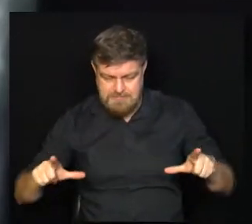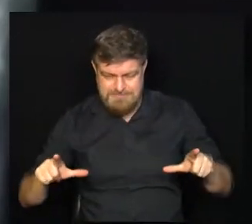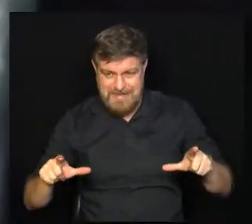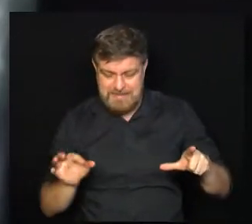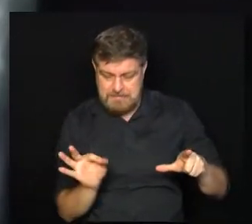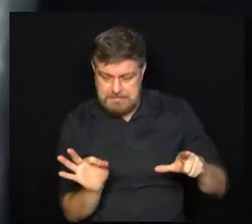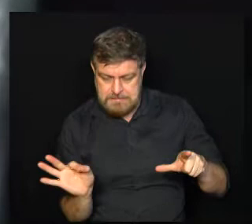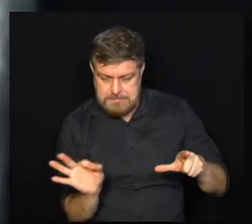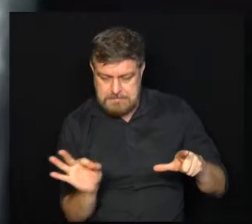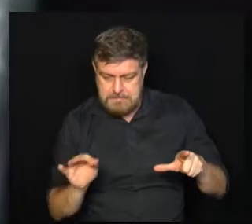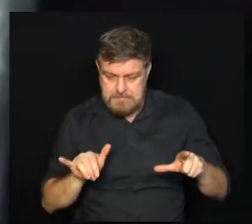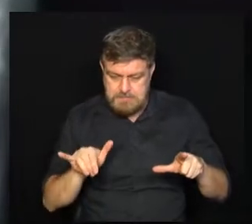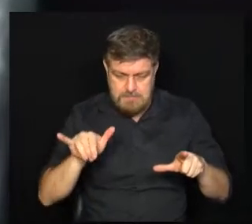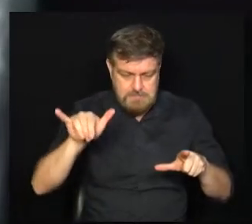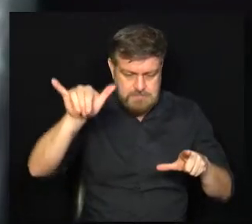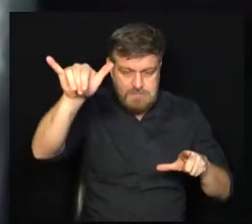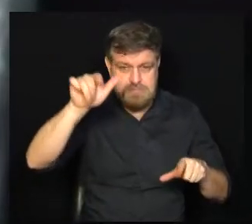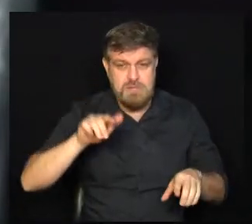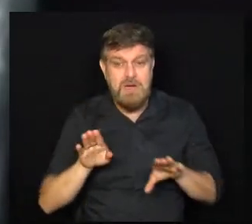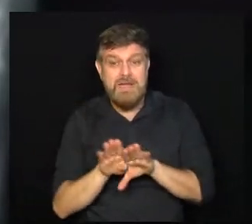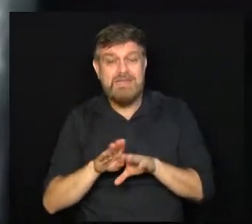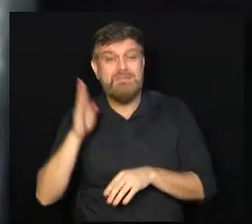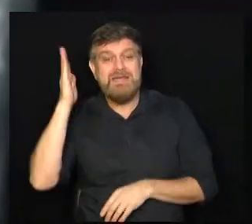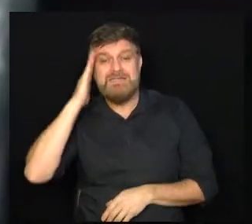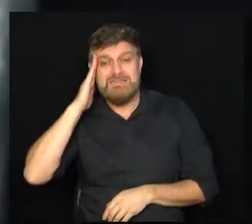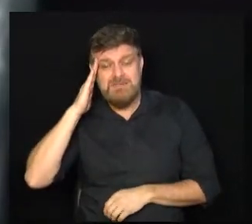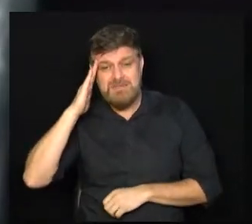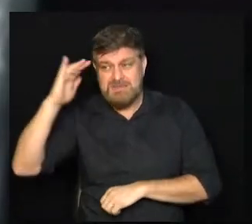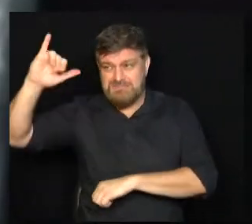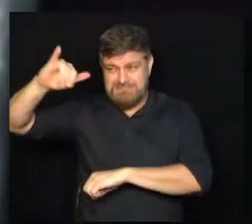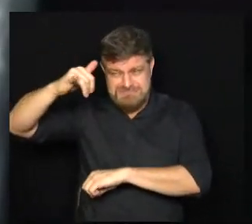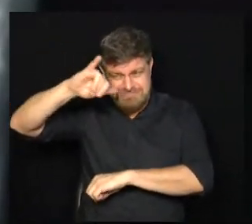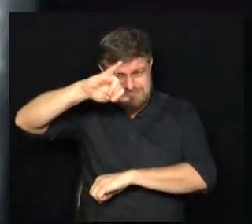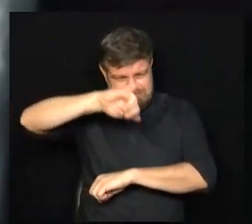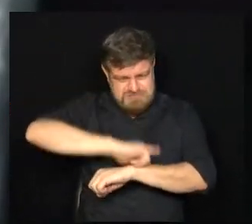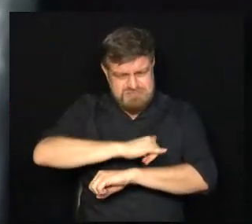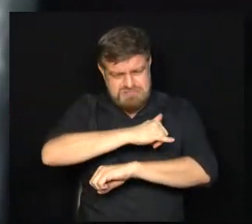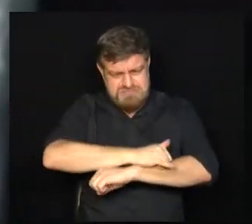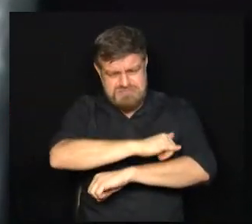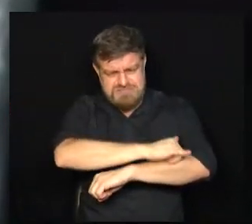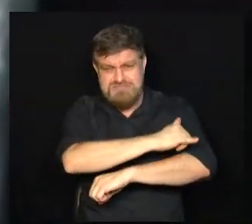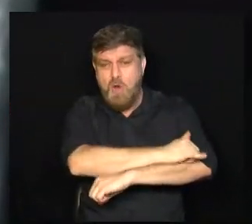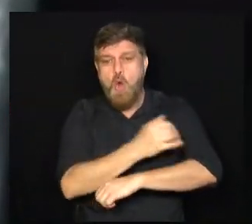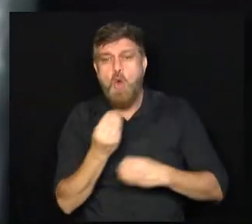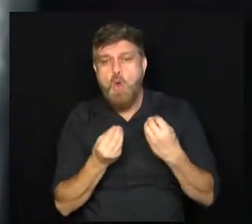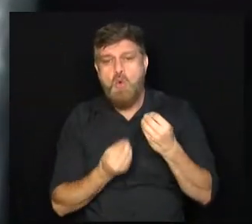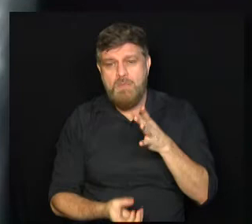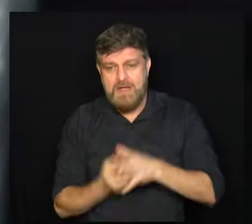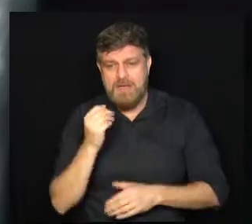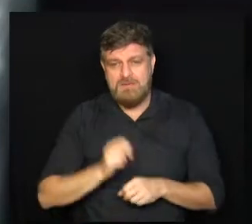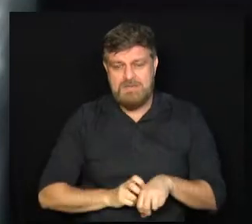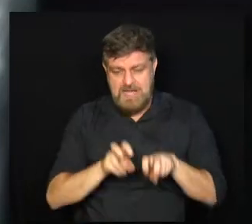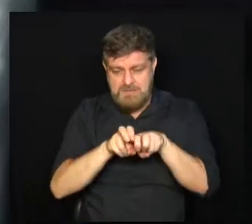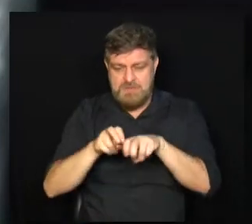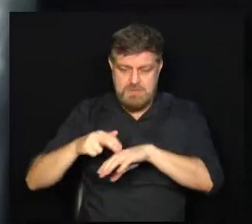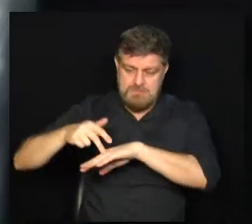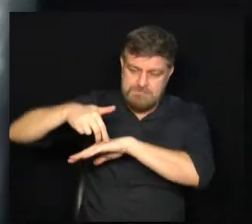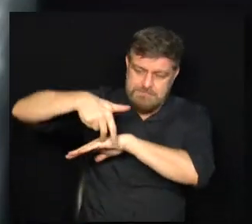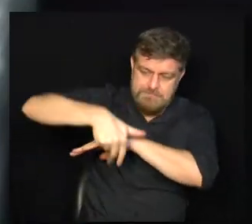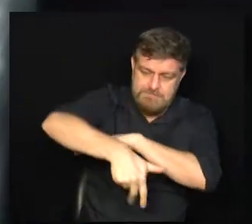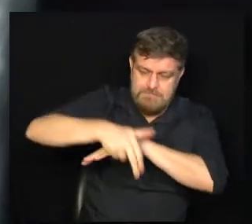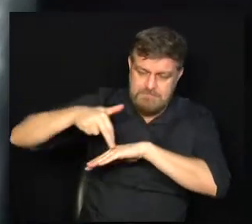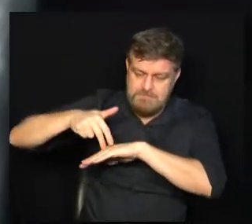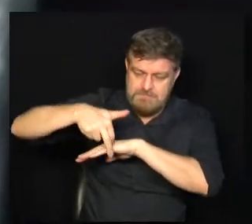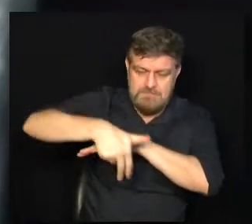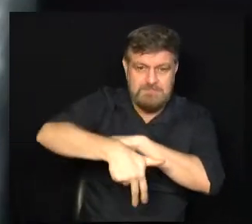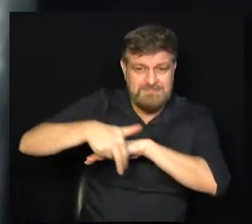pela própria sobrevivência, né? Se uma aeronave fizer um pouso de emergência, a evacuação dela tem que acontecer, a retirada dos passageiros tem que